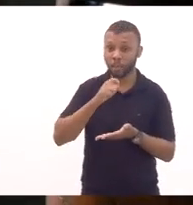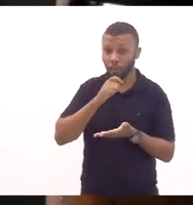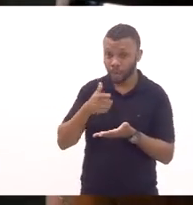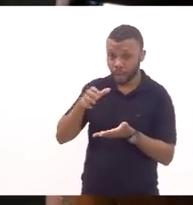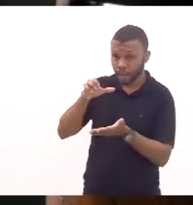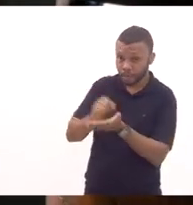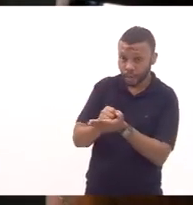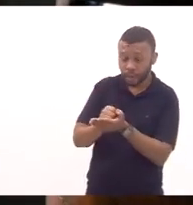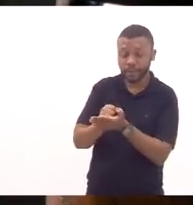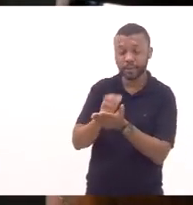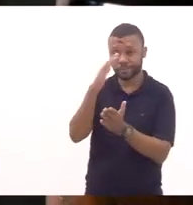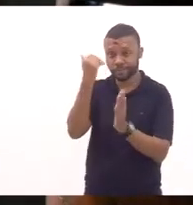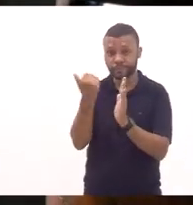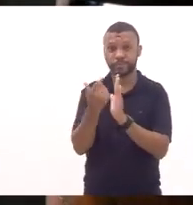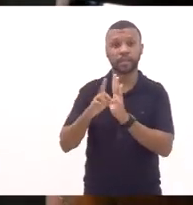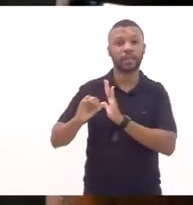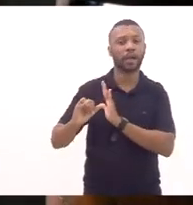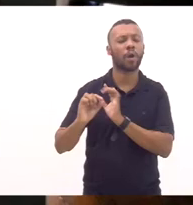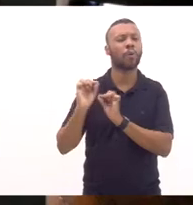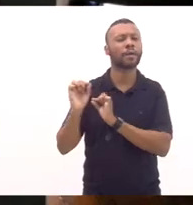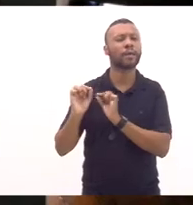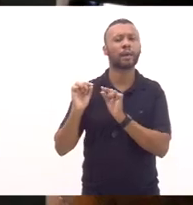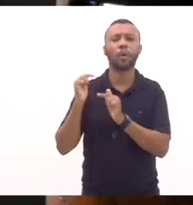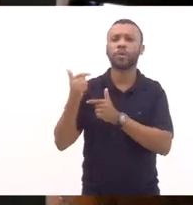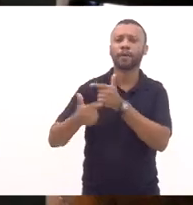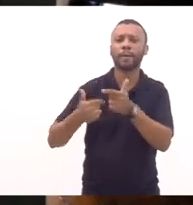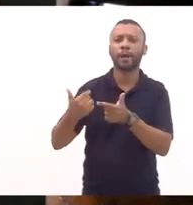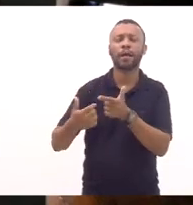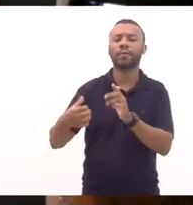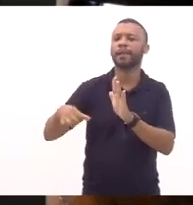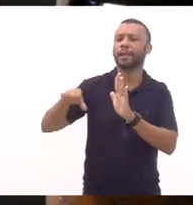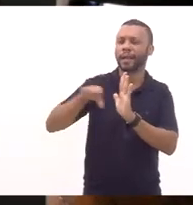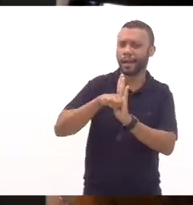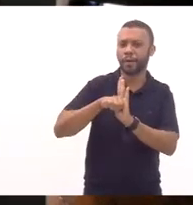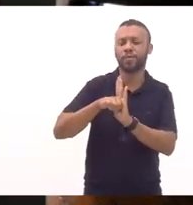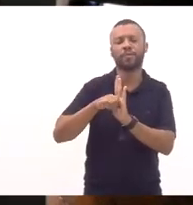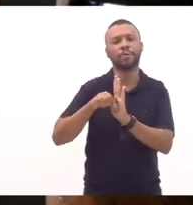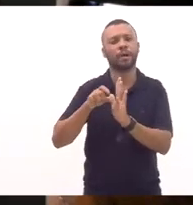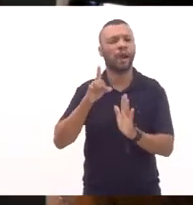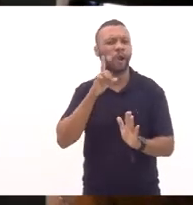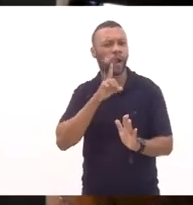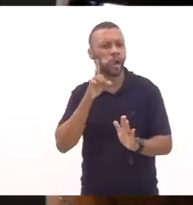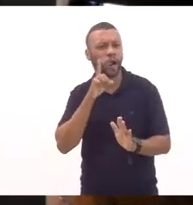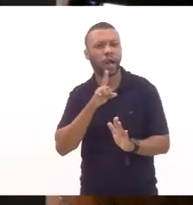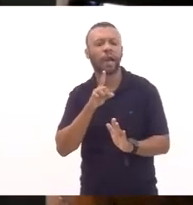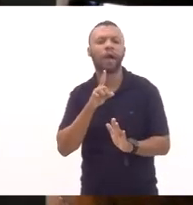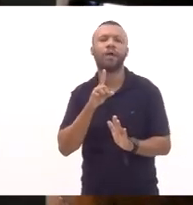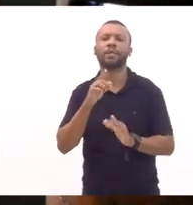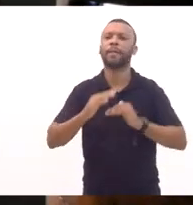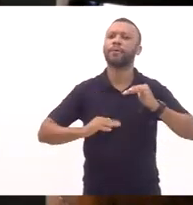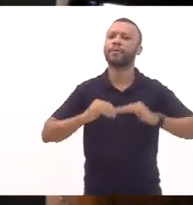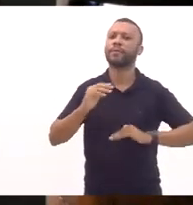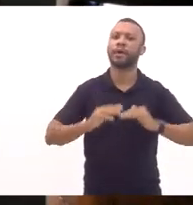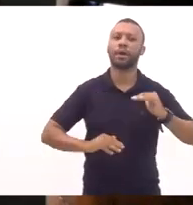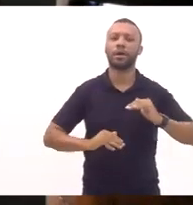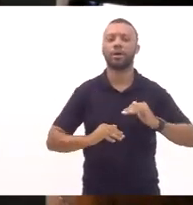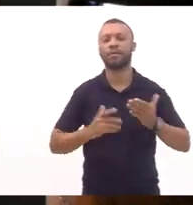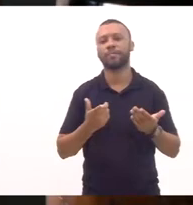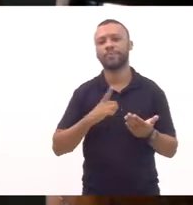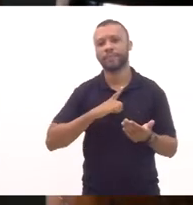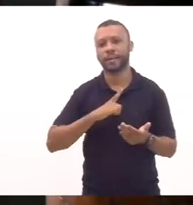legalmente. O que esse exercício ilegal da profissão faz? Abre grandes portais a tráfico